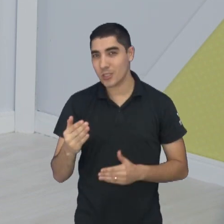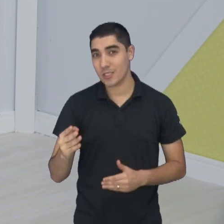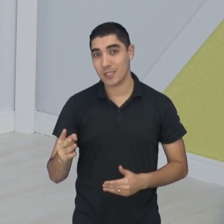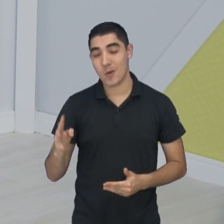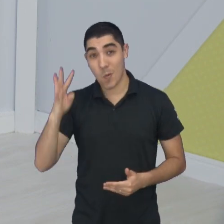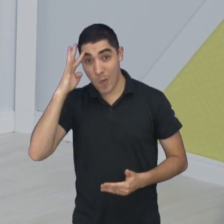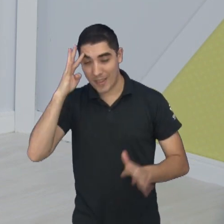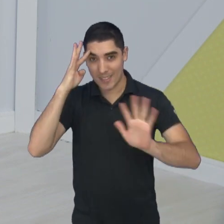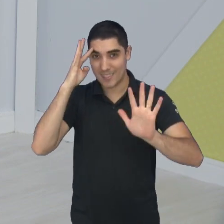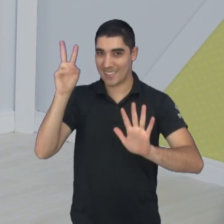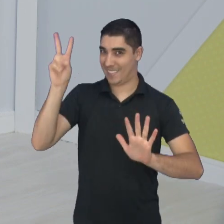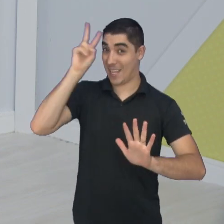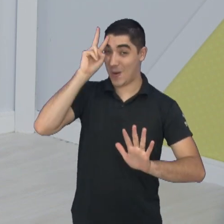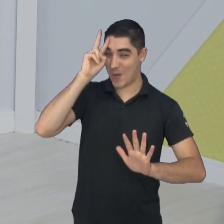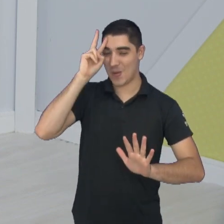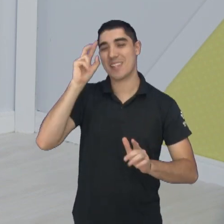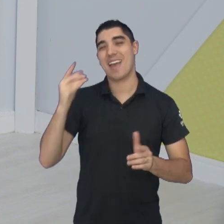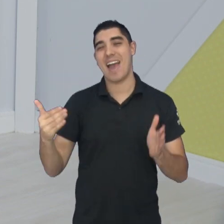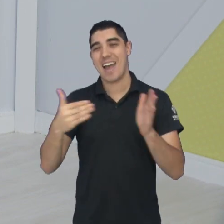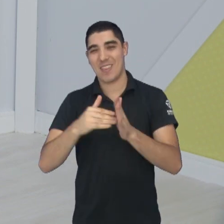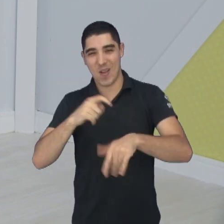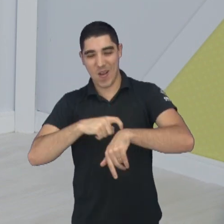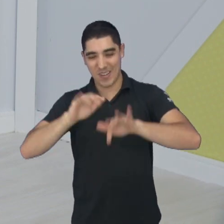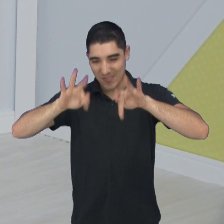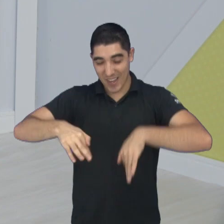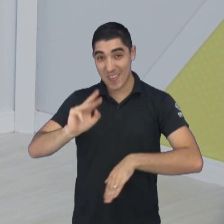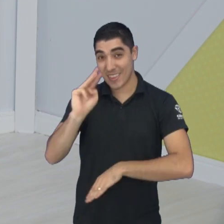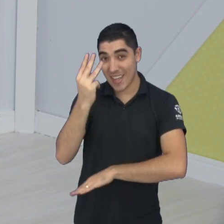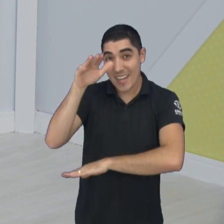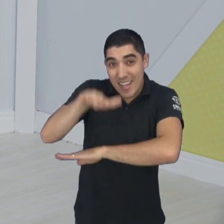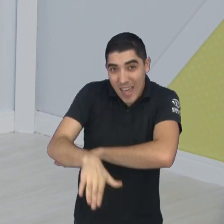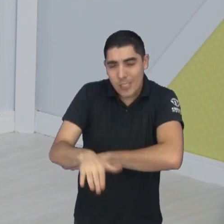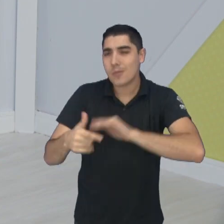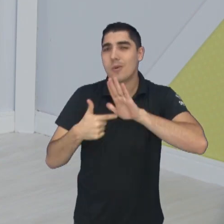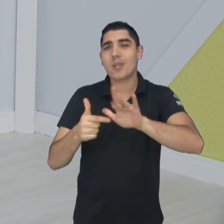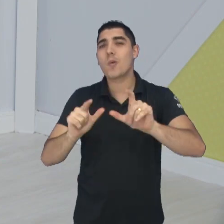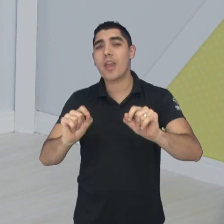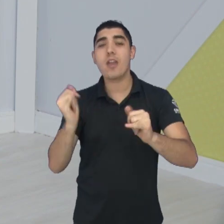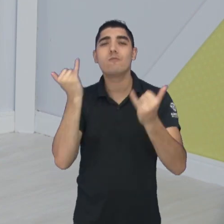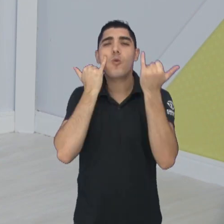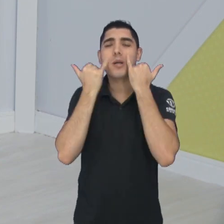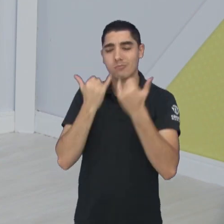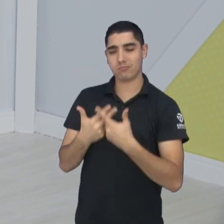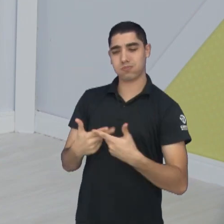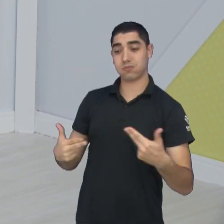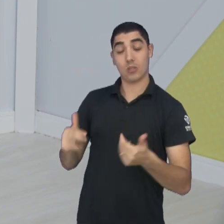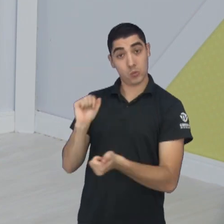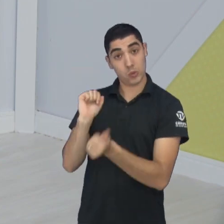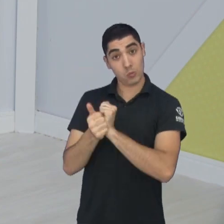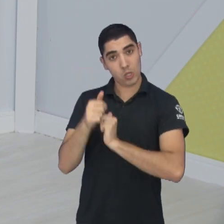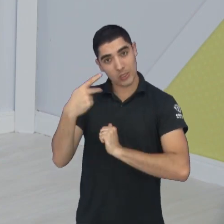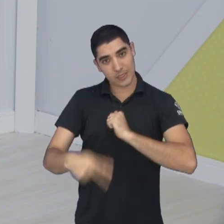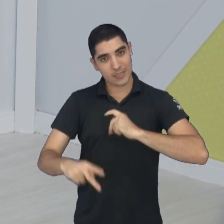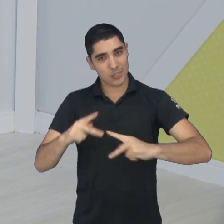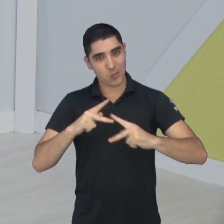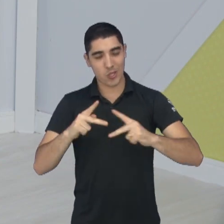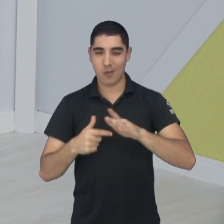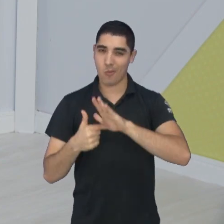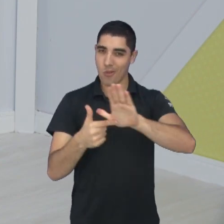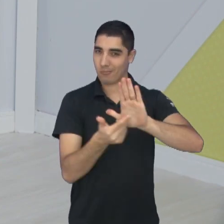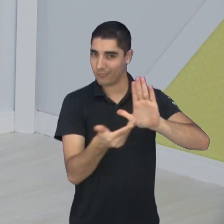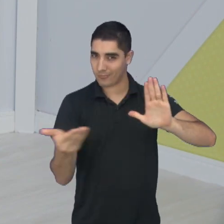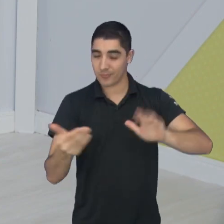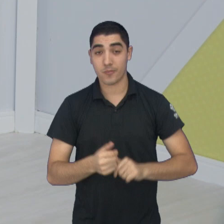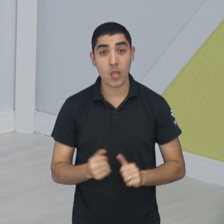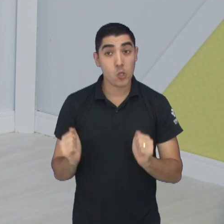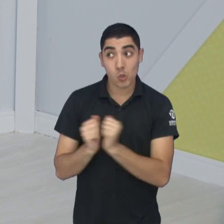ou melhor, segunda-feira, até às 3 da tarde, trazendo as principais informações do esporte aqui da nossa cidade. Aqui comigo